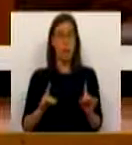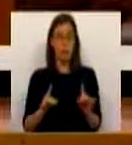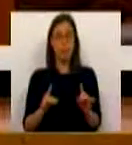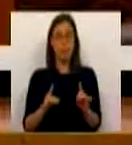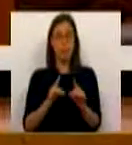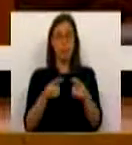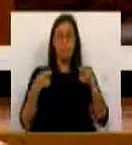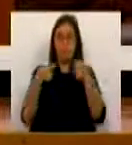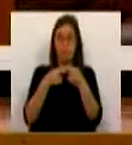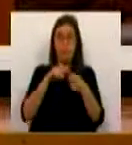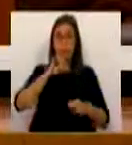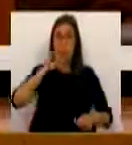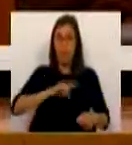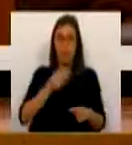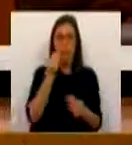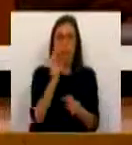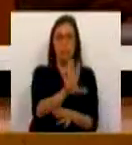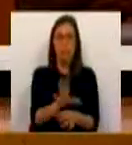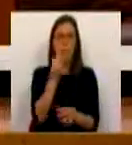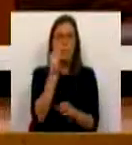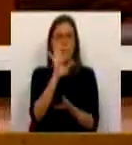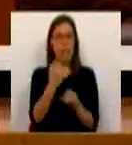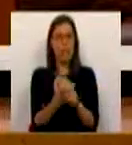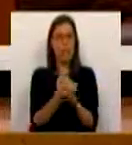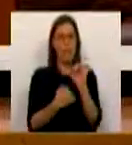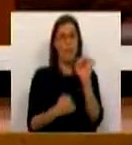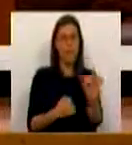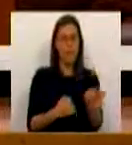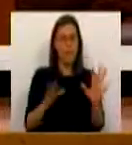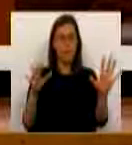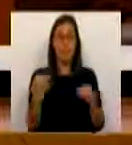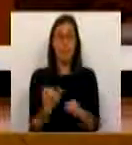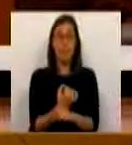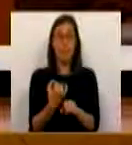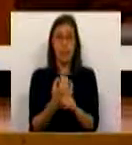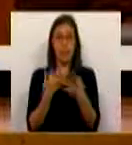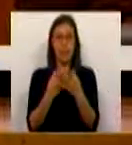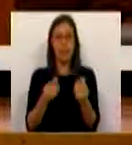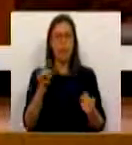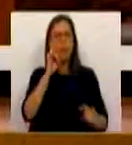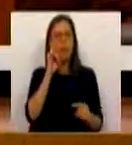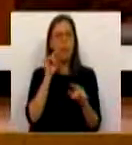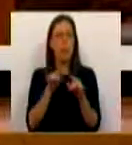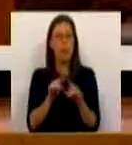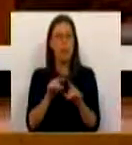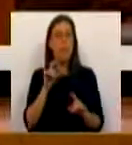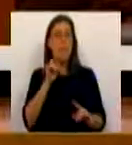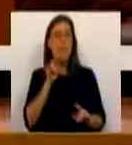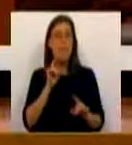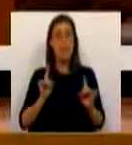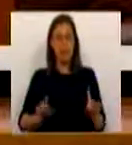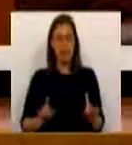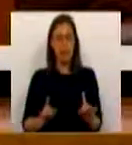seja compatível com a natureza das suas tarefas e que os serviços e meios de proteção e de